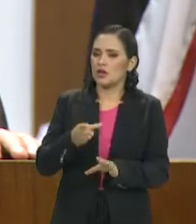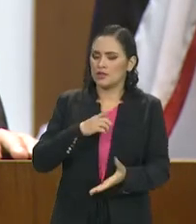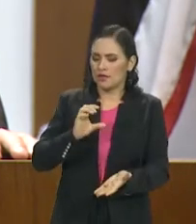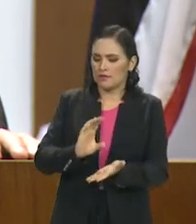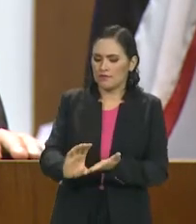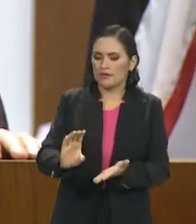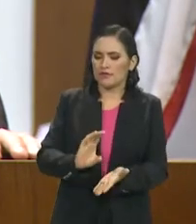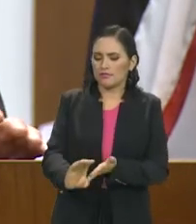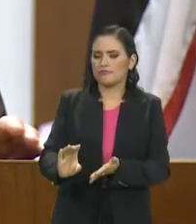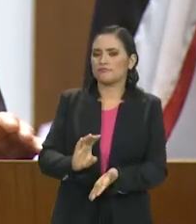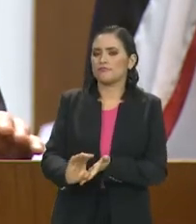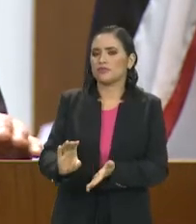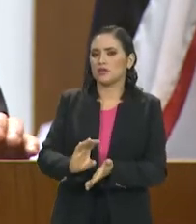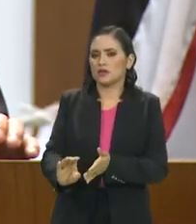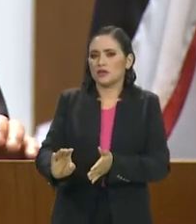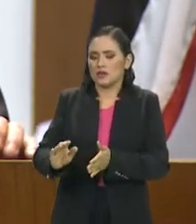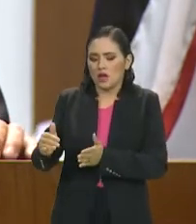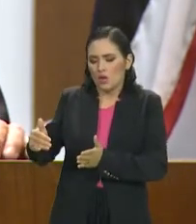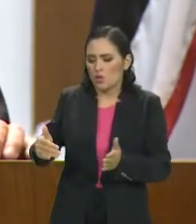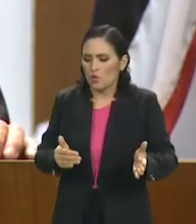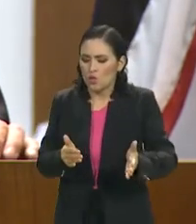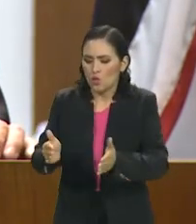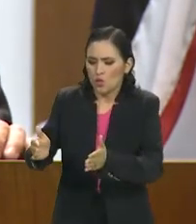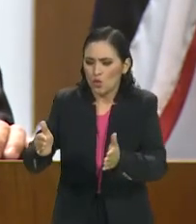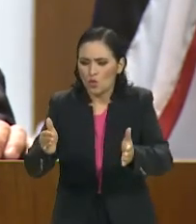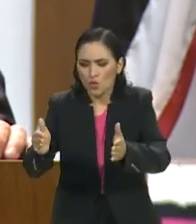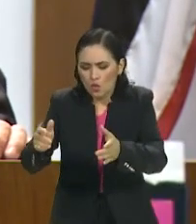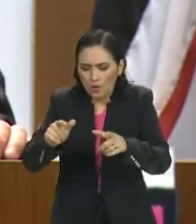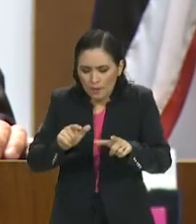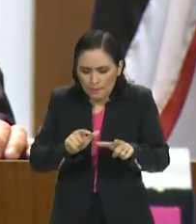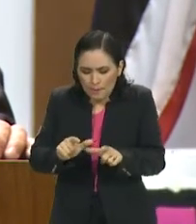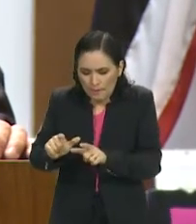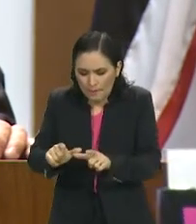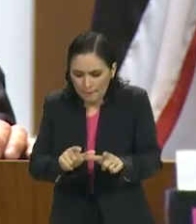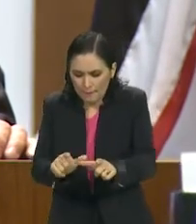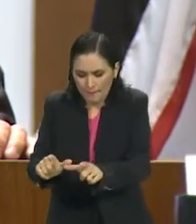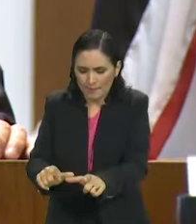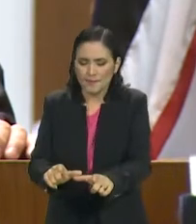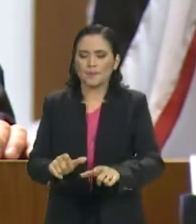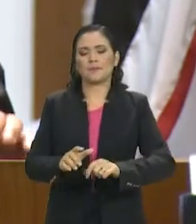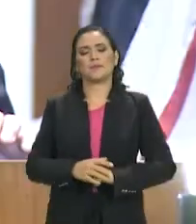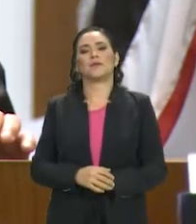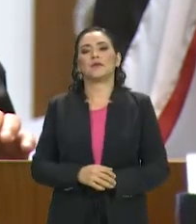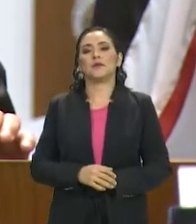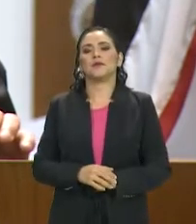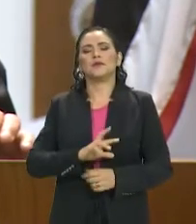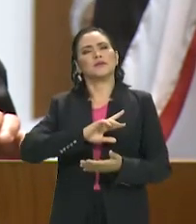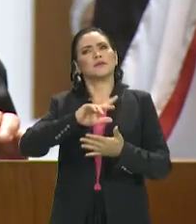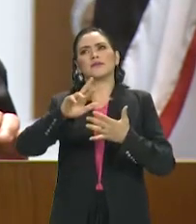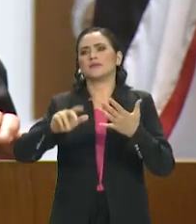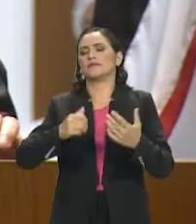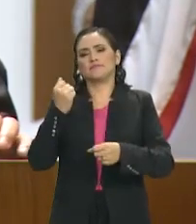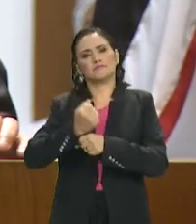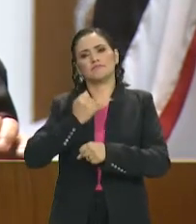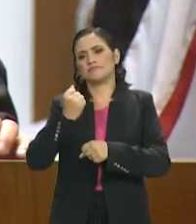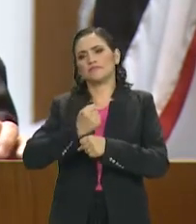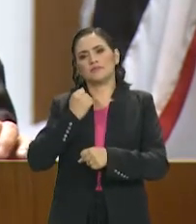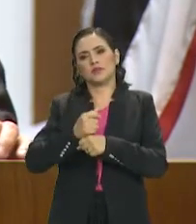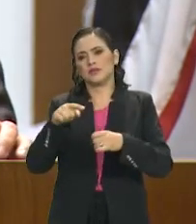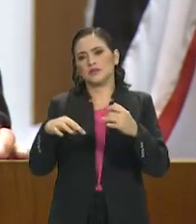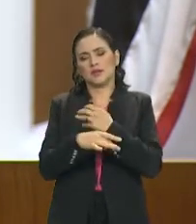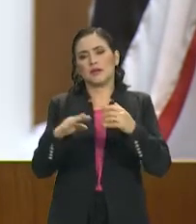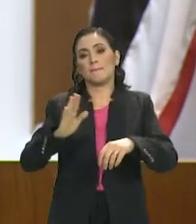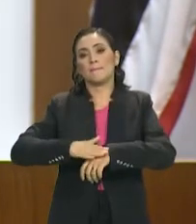várias e outras obras estão sendo feitas na cidade de Nina Rodrigues, vai melhorar muito e muito a infraestrutura urbana